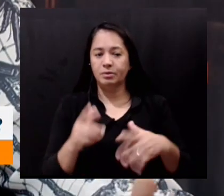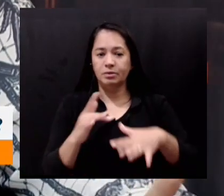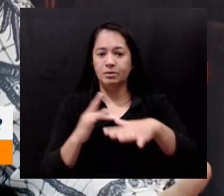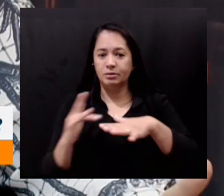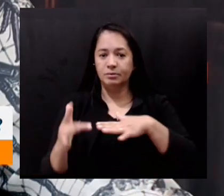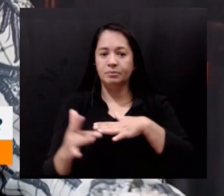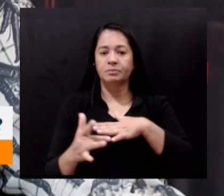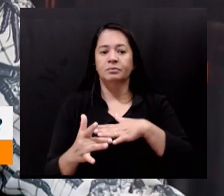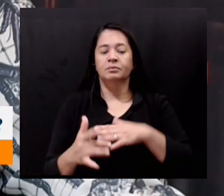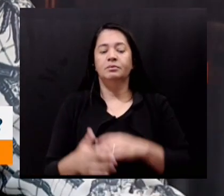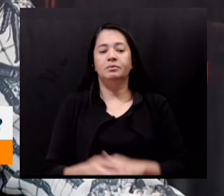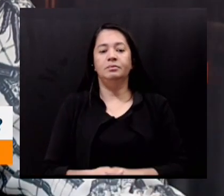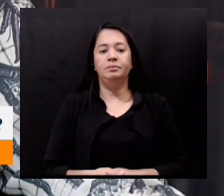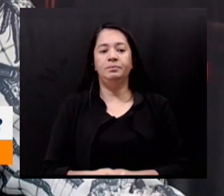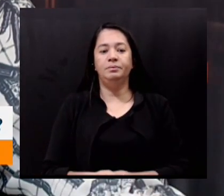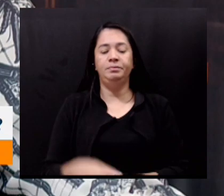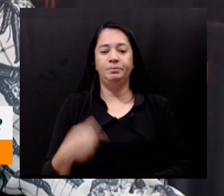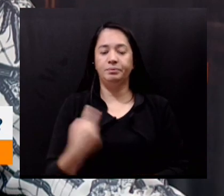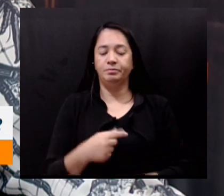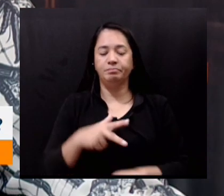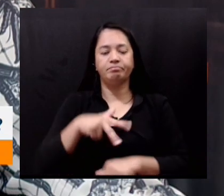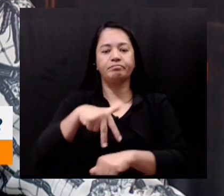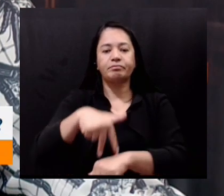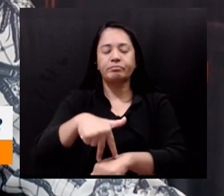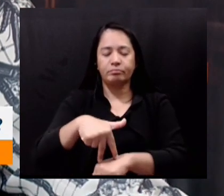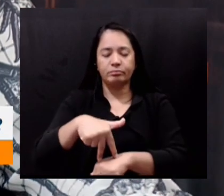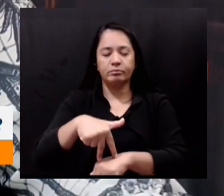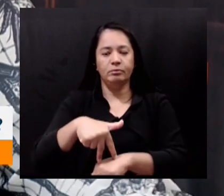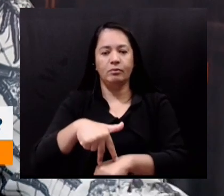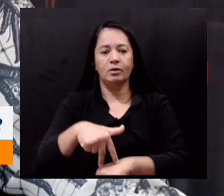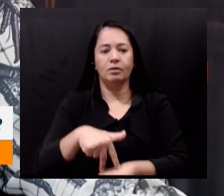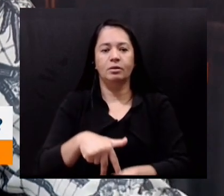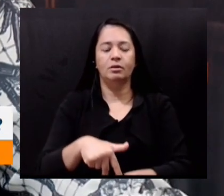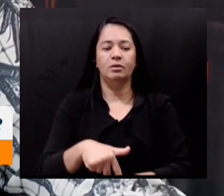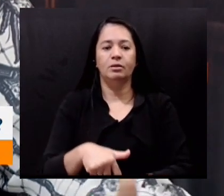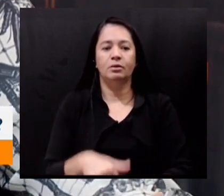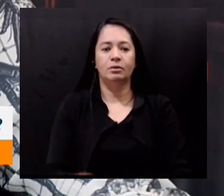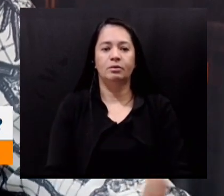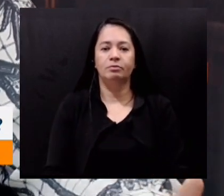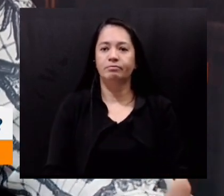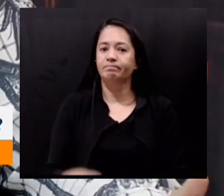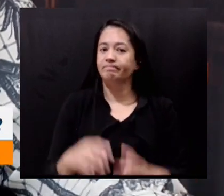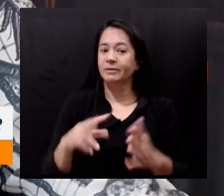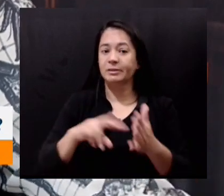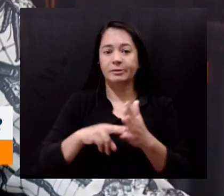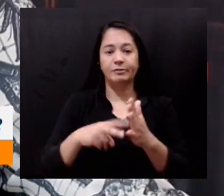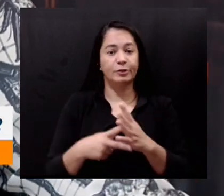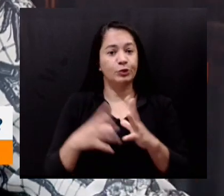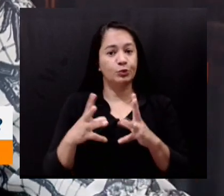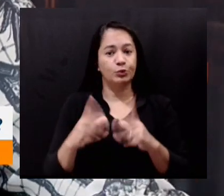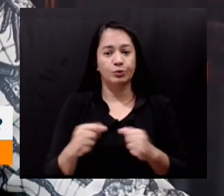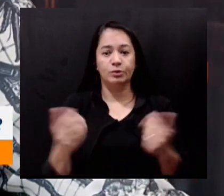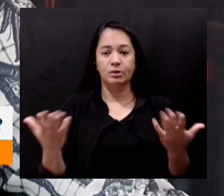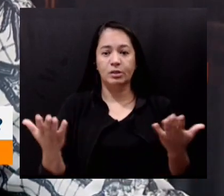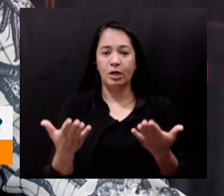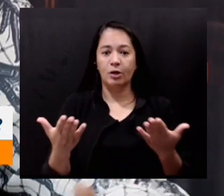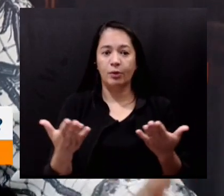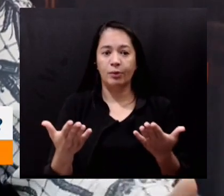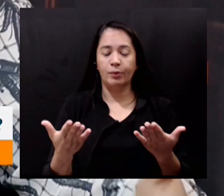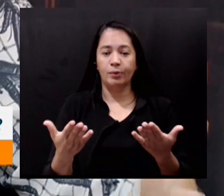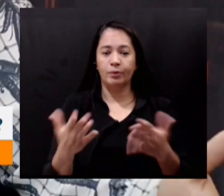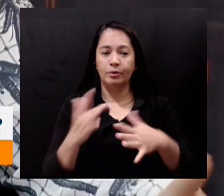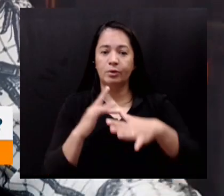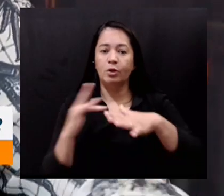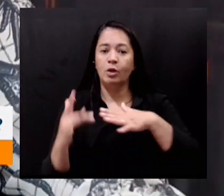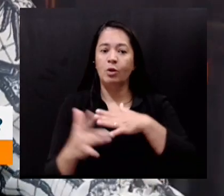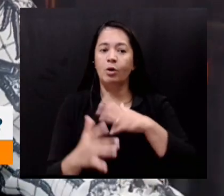nosso posicionamento é é tudo, né. Tivemos aí agora, recente nas redes sociais aí, o julgamento